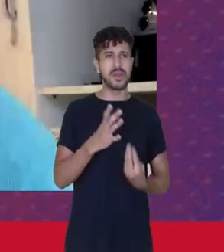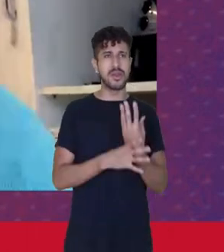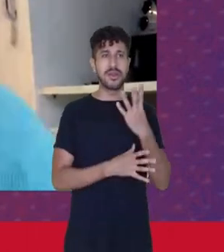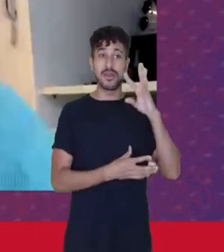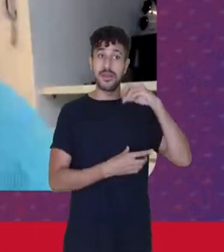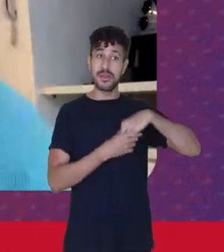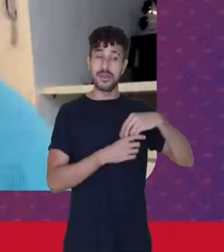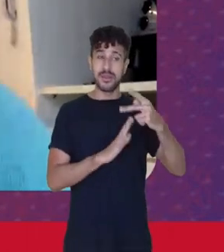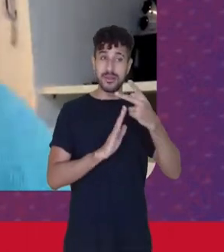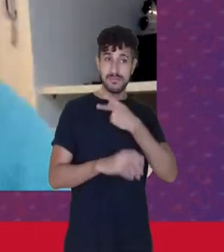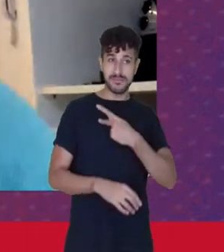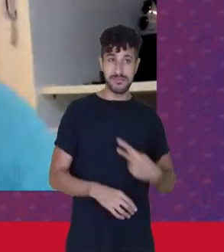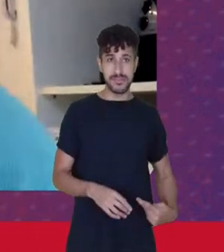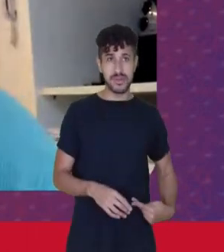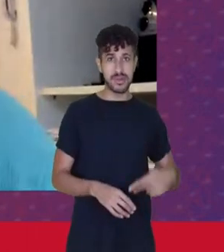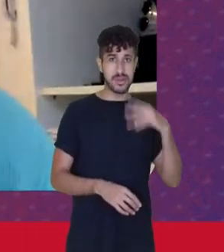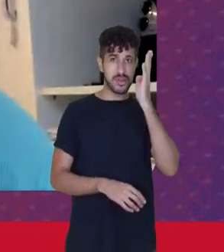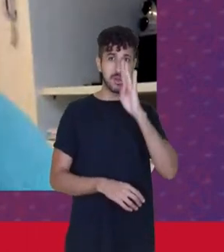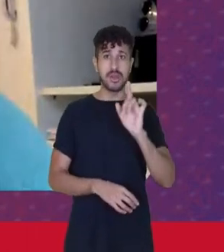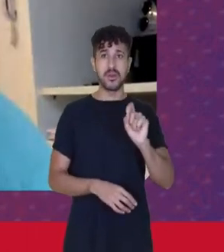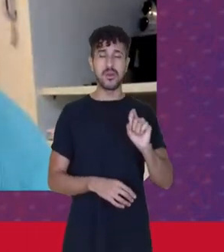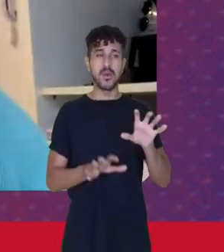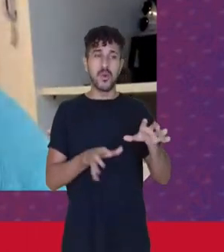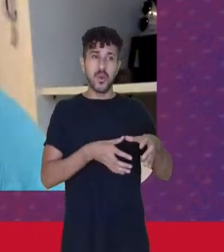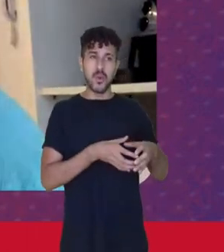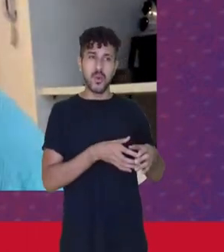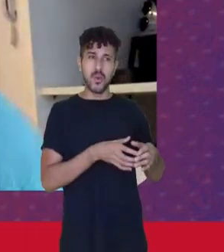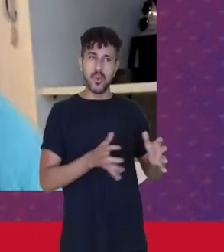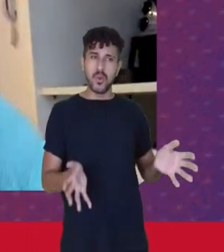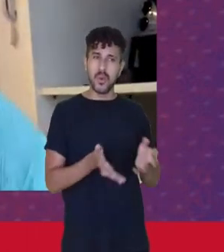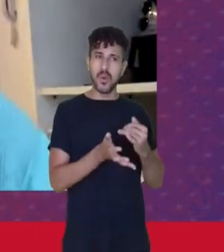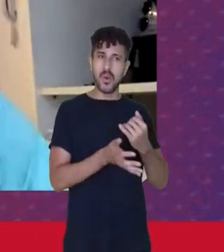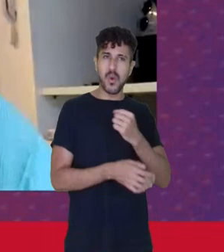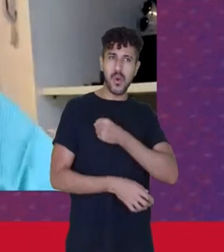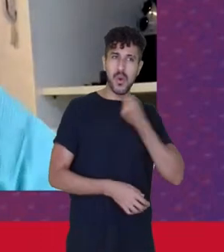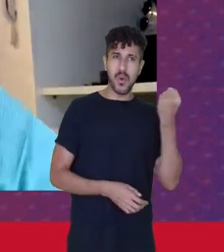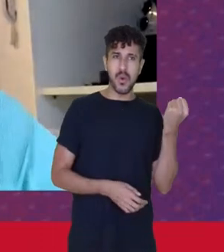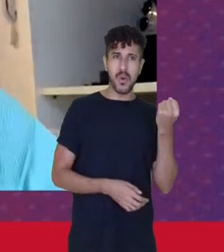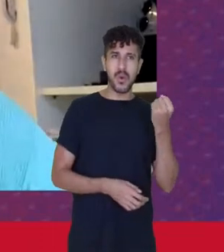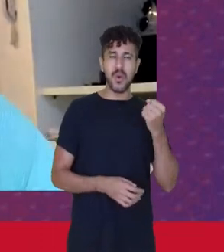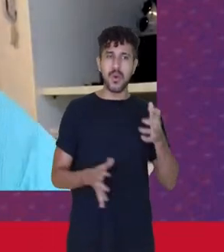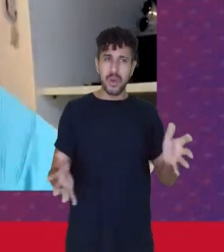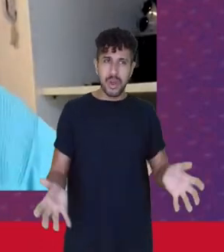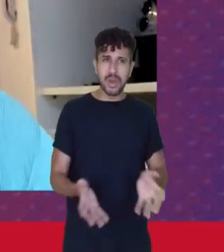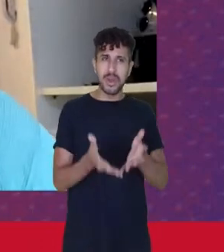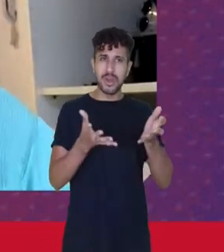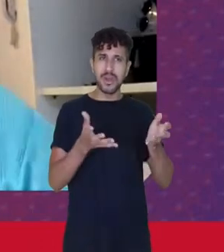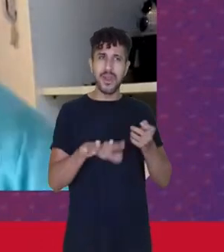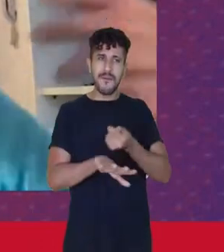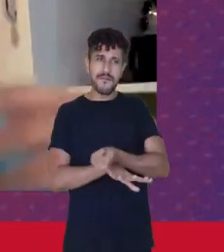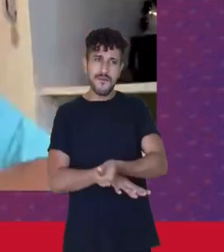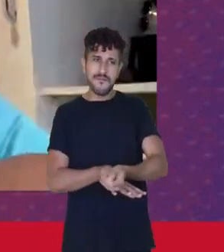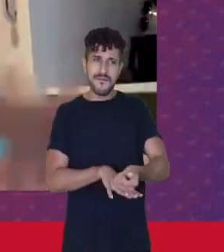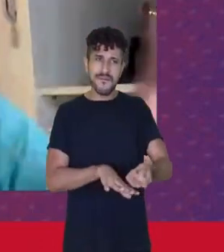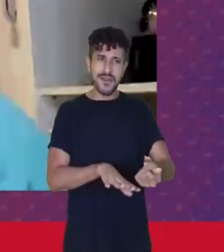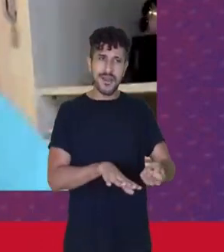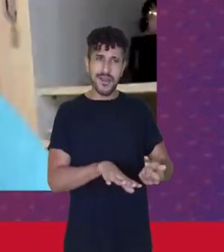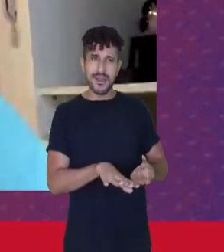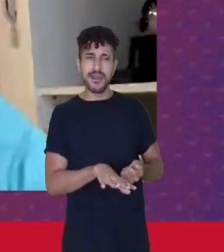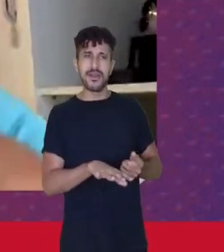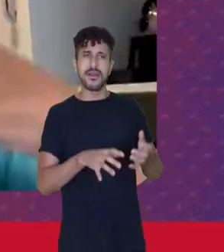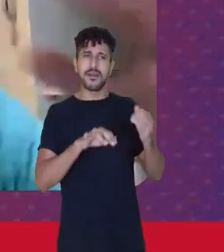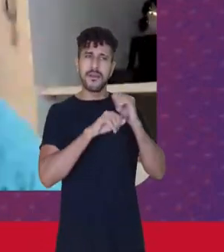na presidência da República, que é o Gabinete do Ódio, que exatamente incentiva, né, as fake news,